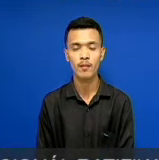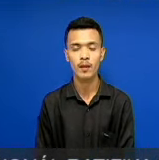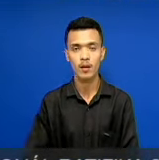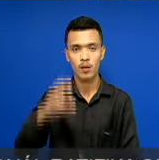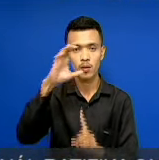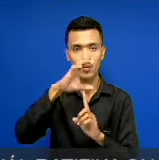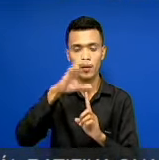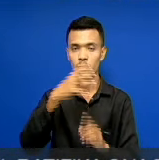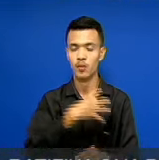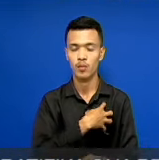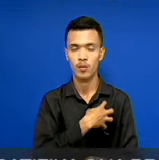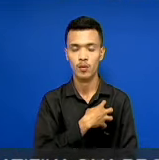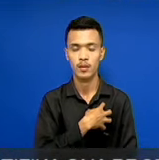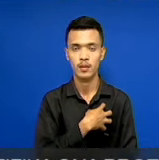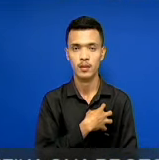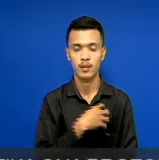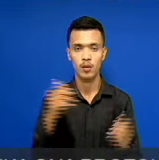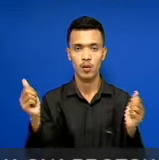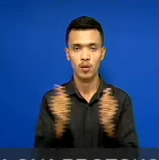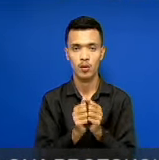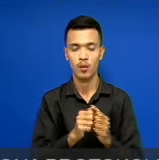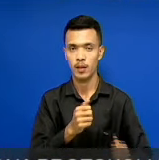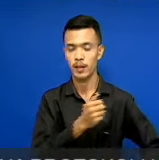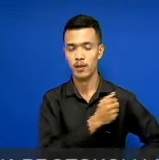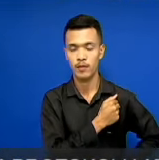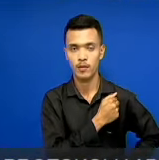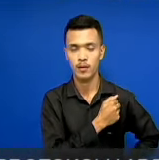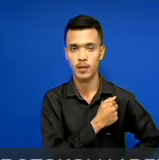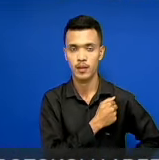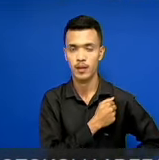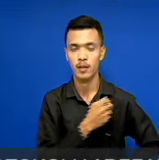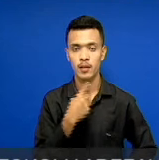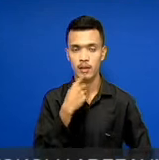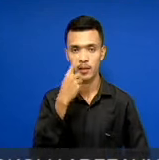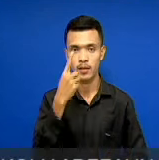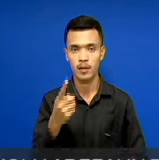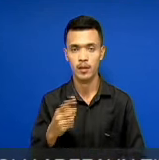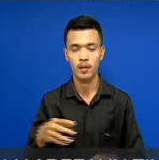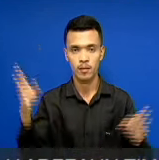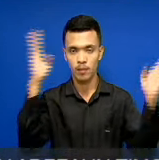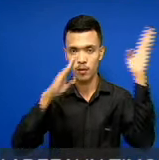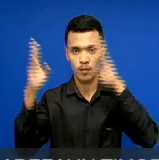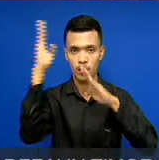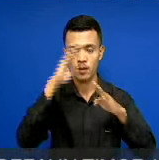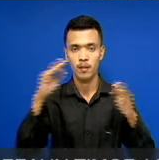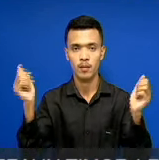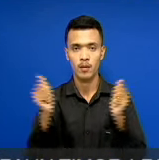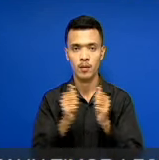Commando Geral Polícia Nacional Timor-Leste, Rofalintil, Força de Defesa Timor-Leste, considera desentendimento